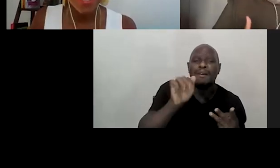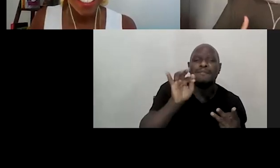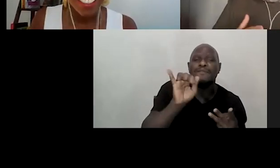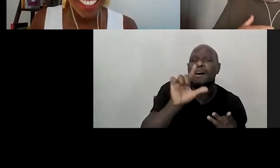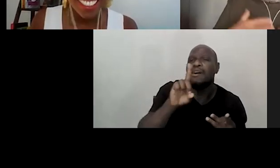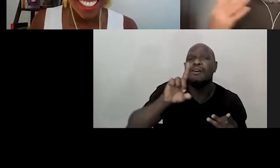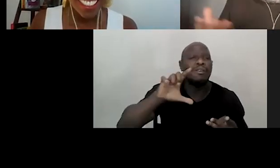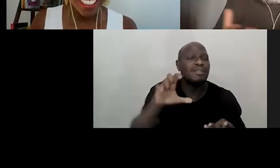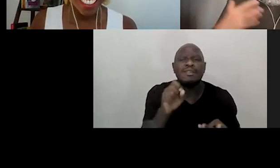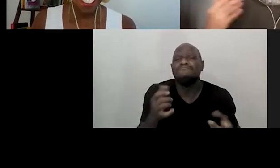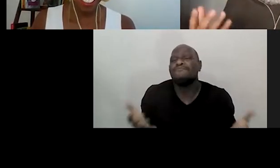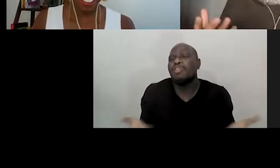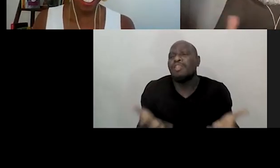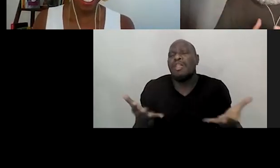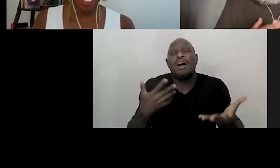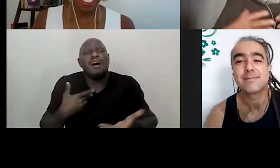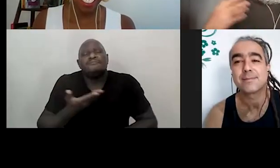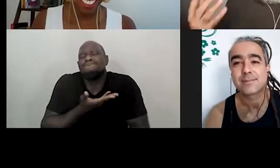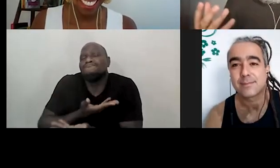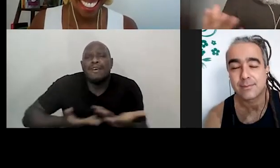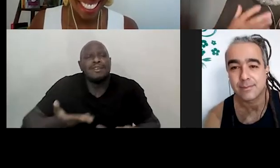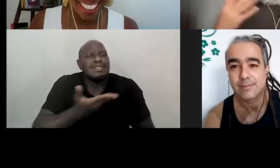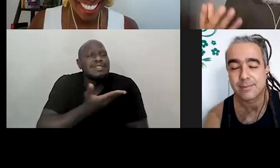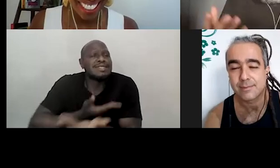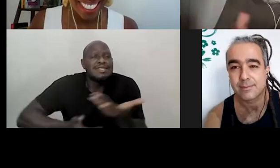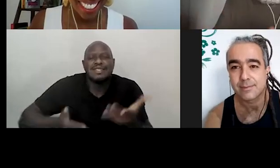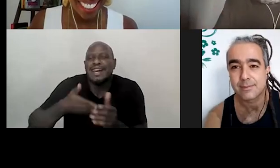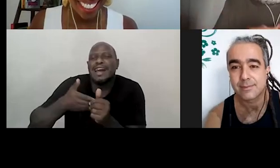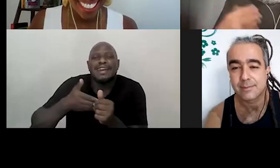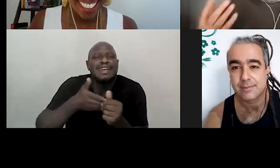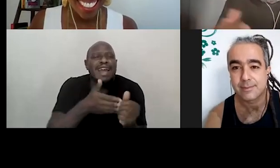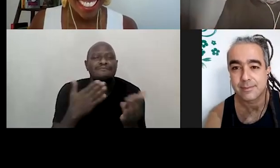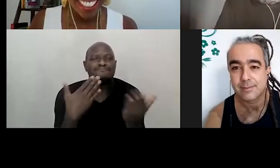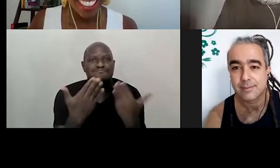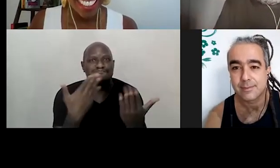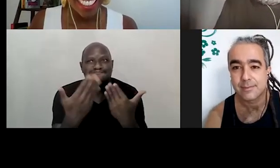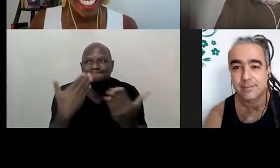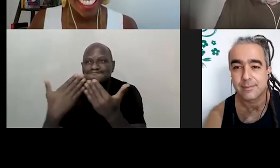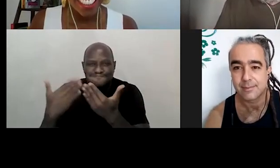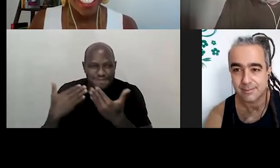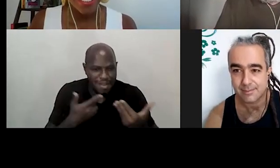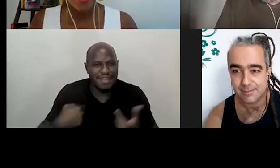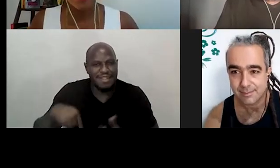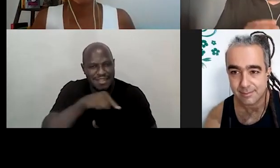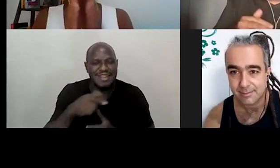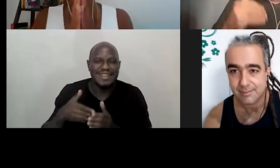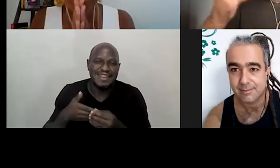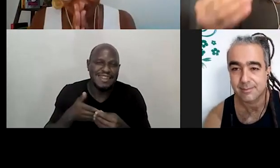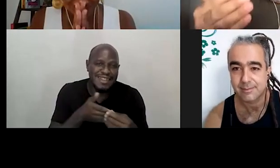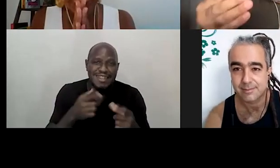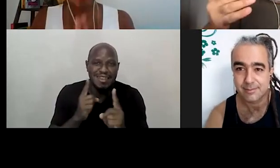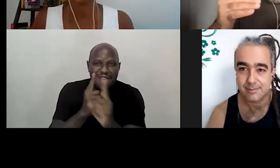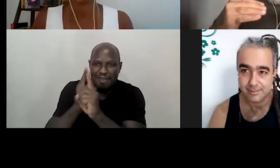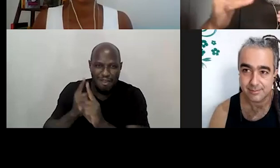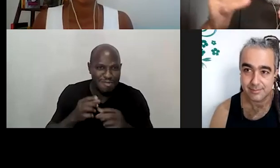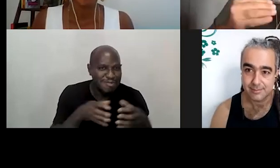maneira leve e descontraída de guiar esse bate-papo, de conduzir a gente nesse caminho aqui, nesse encontro com o